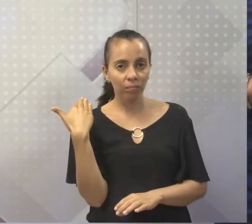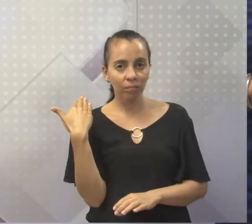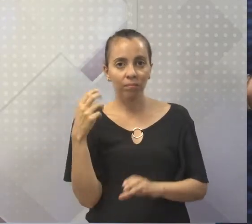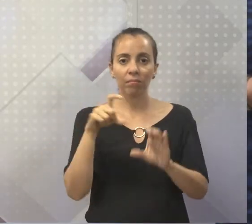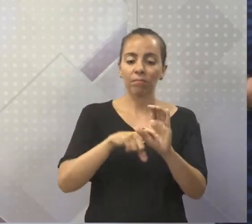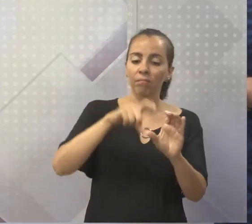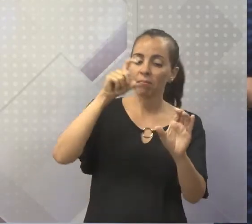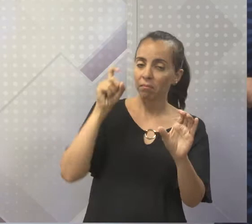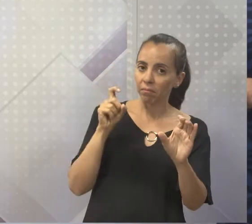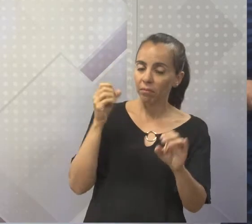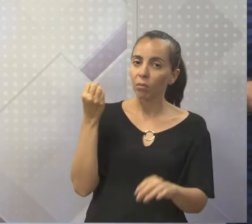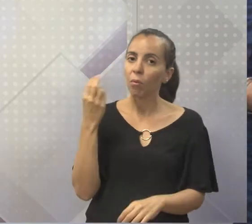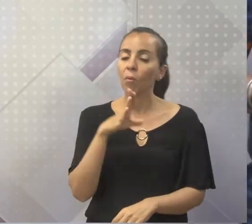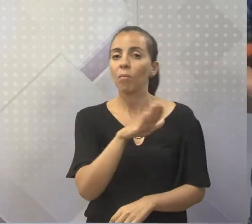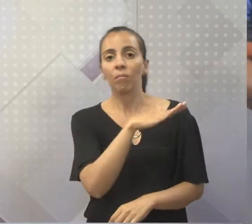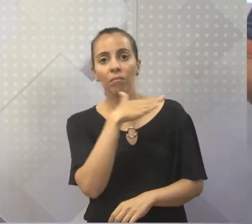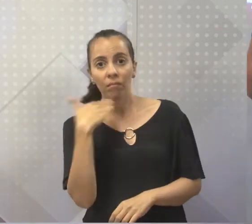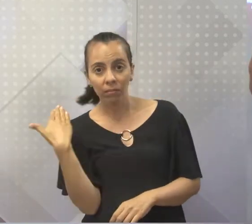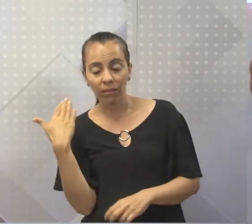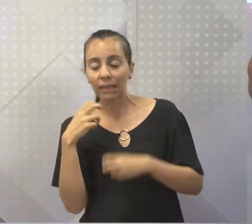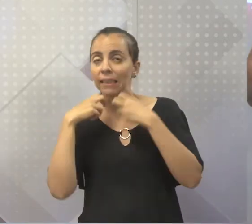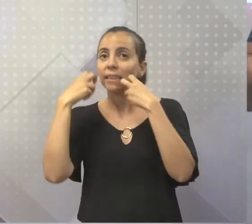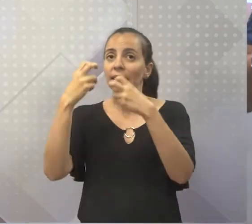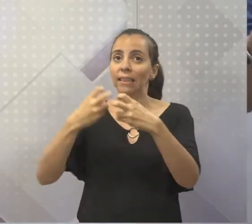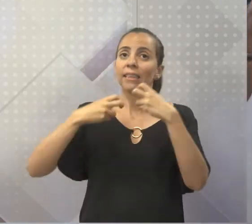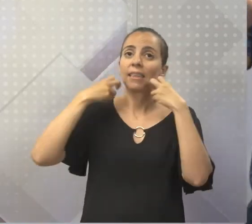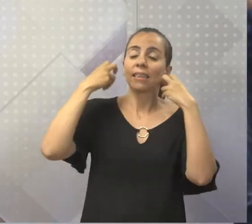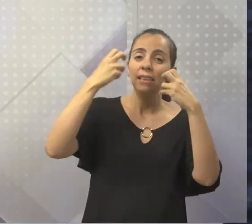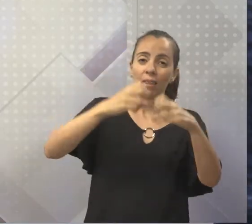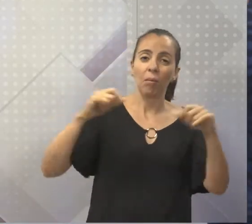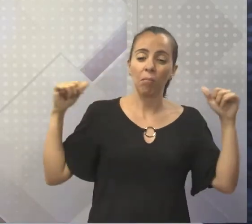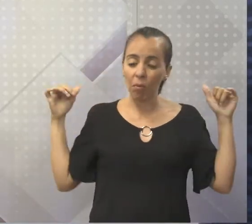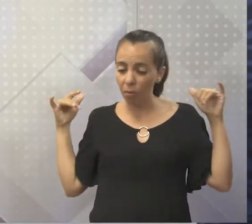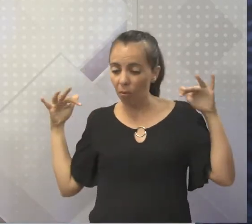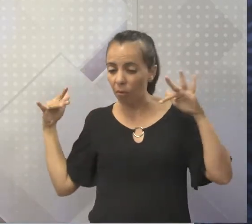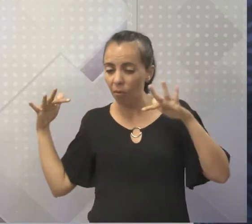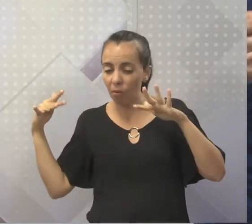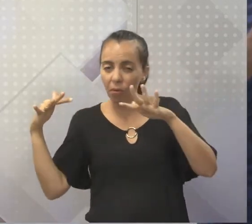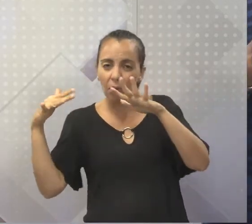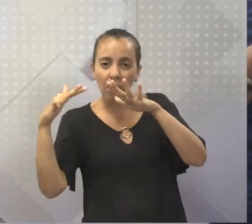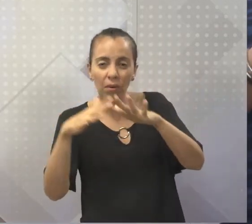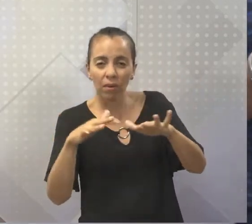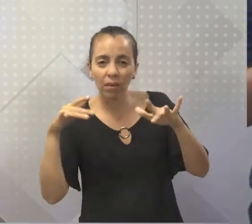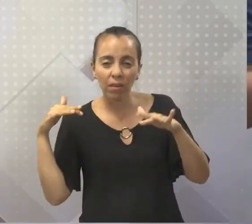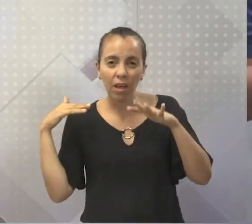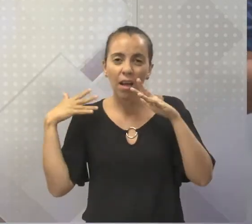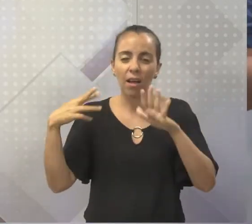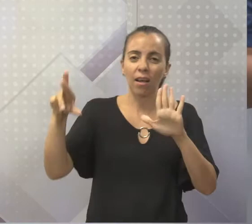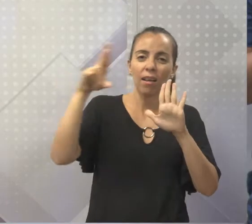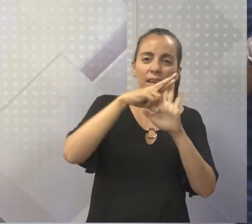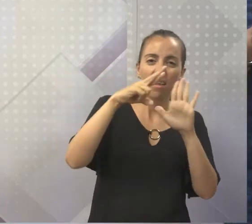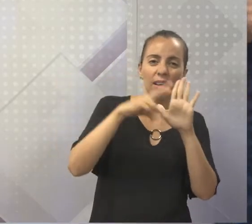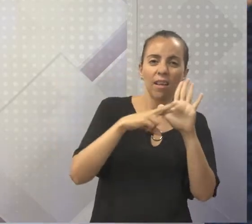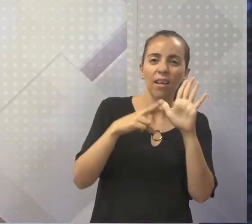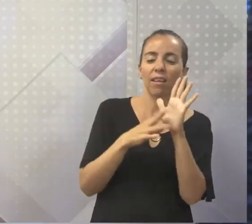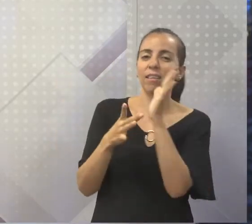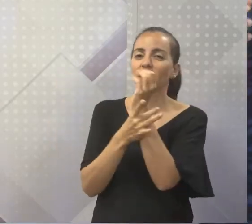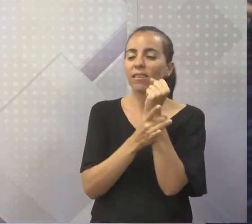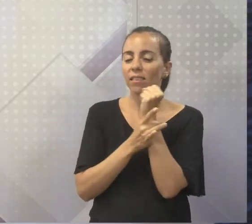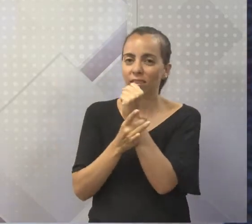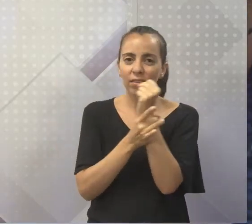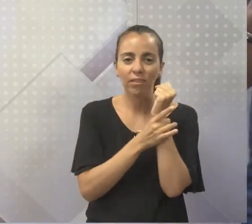ou Morte foi tanta aglomeração tanto descaso com as regras de segurança